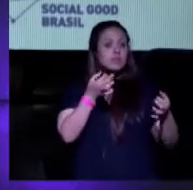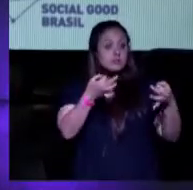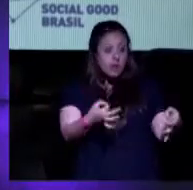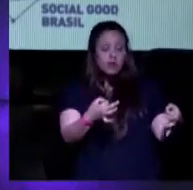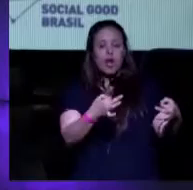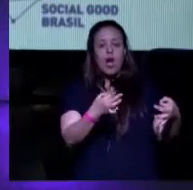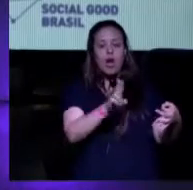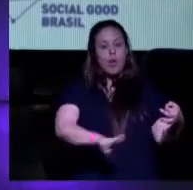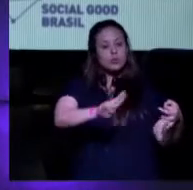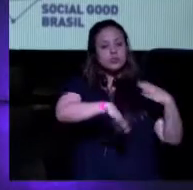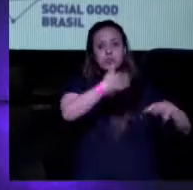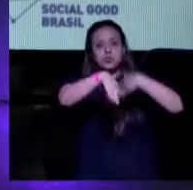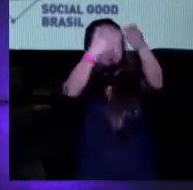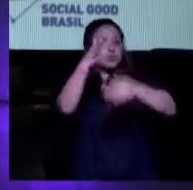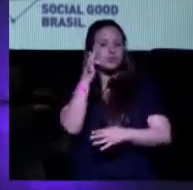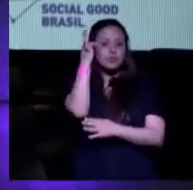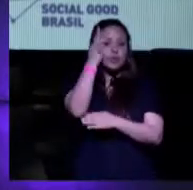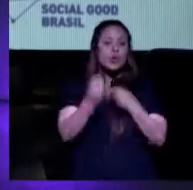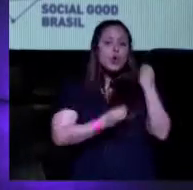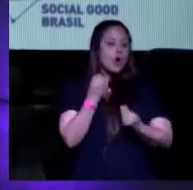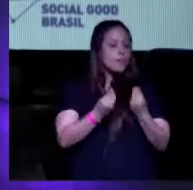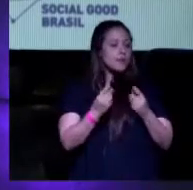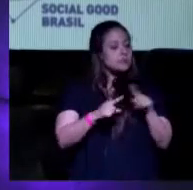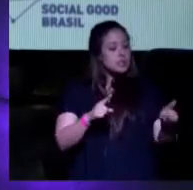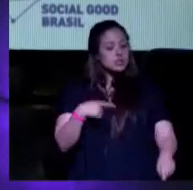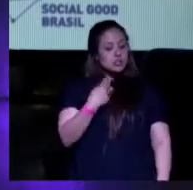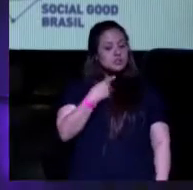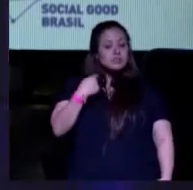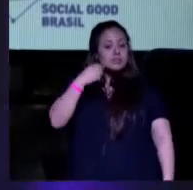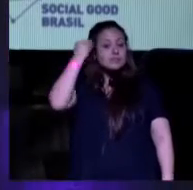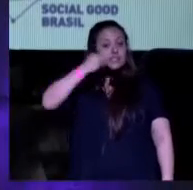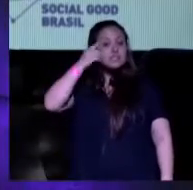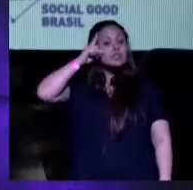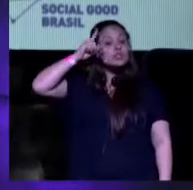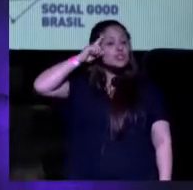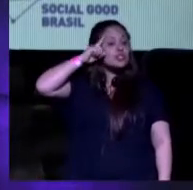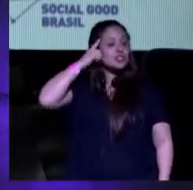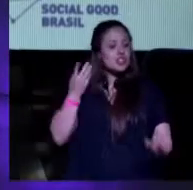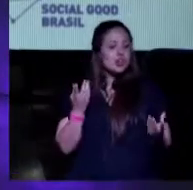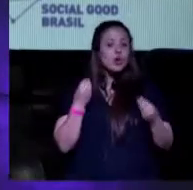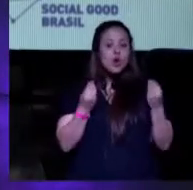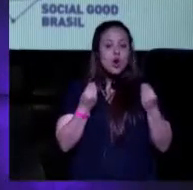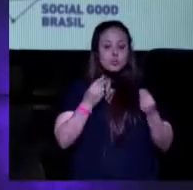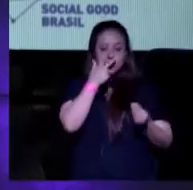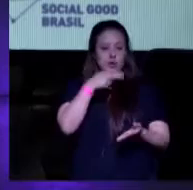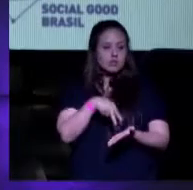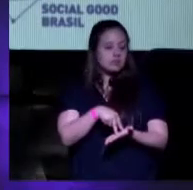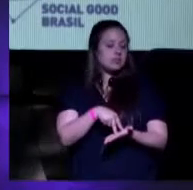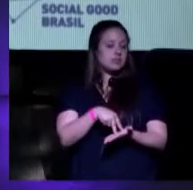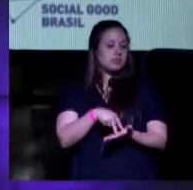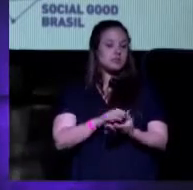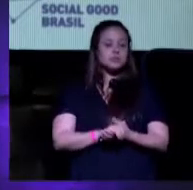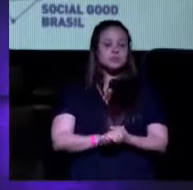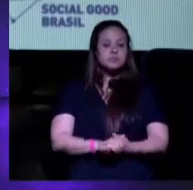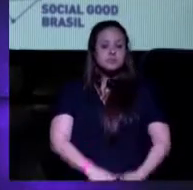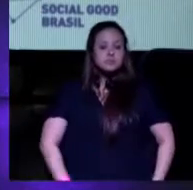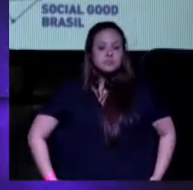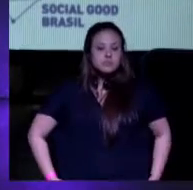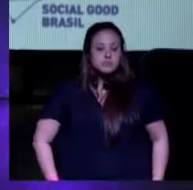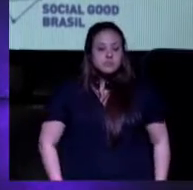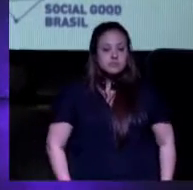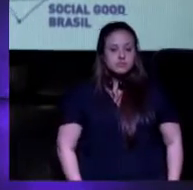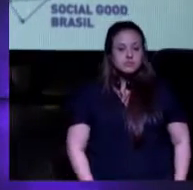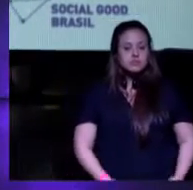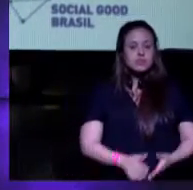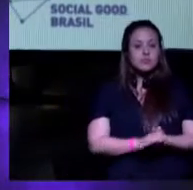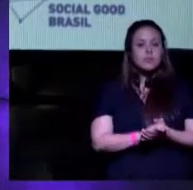isso bem para o dia a dia na então colocar o pé no chão também para esse processo eu acho trouxe uma outra outro ponto que eu queria voltar para anthony annan